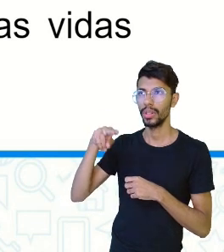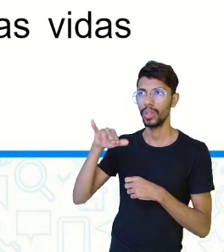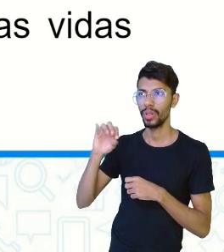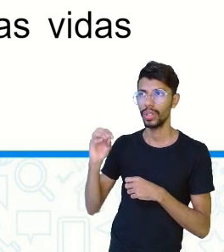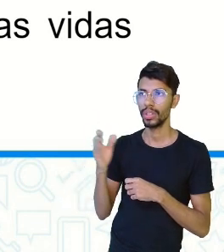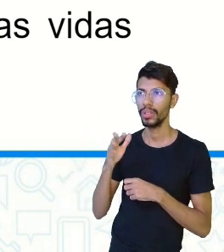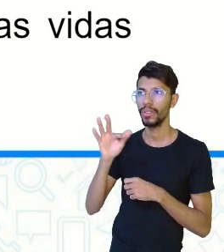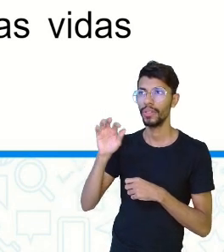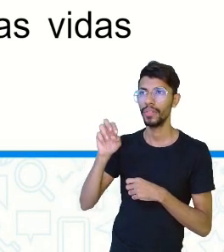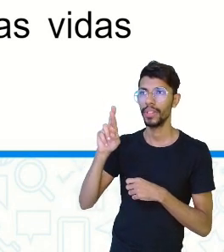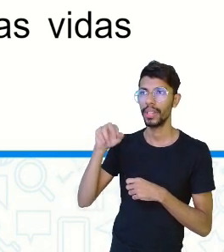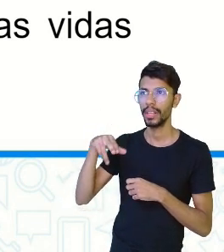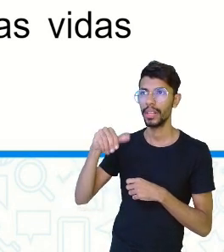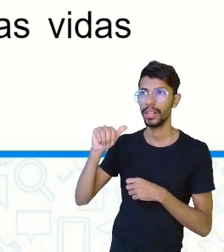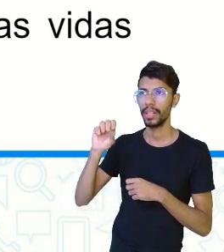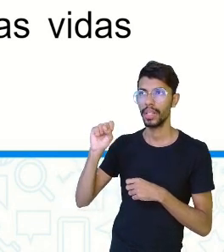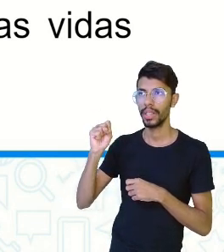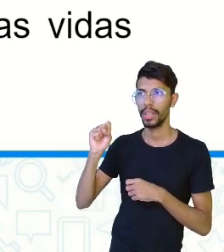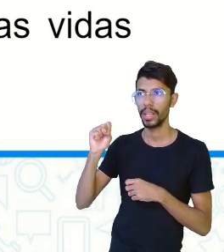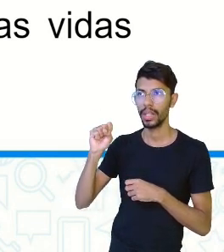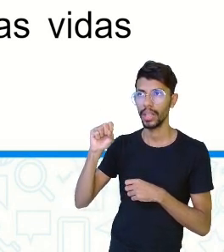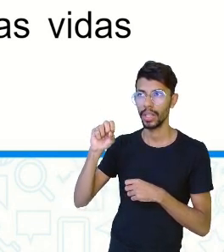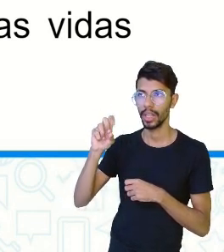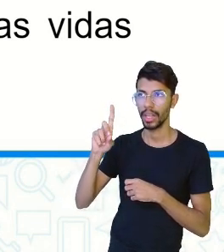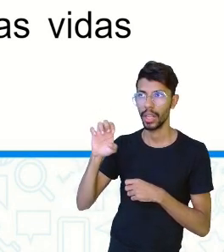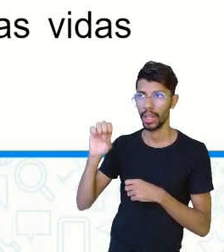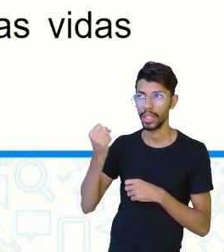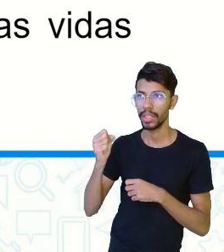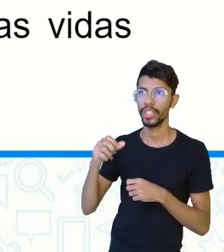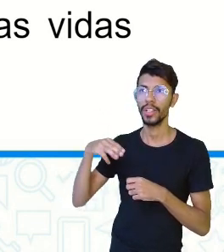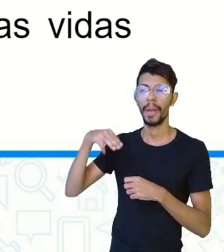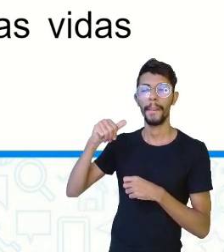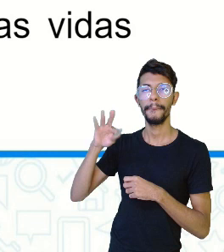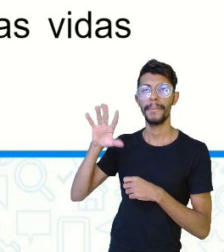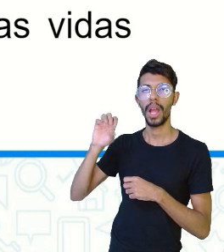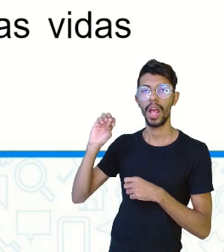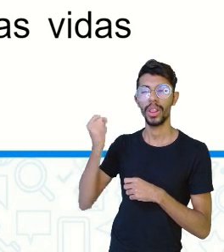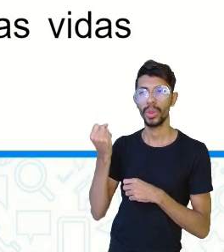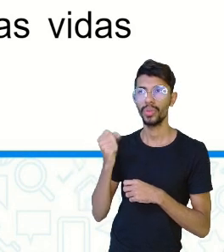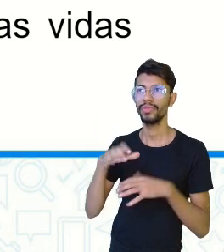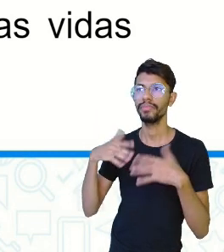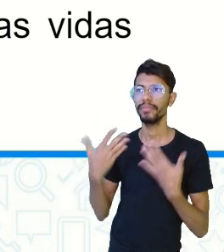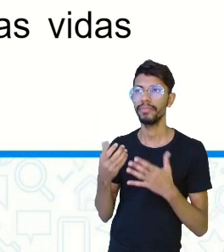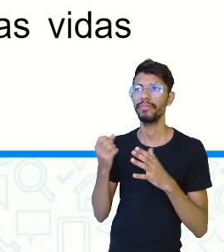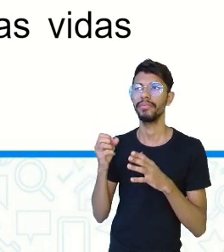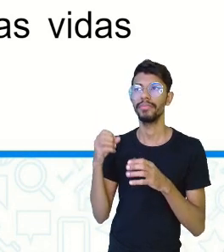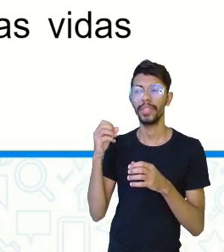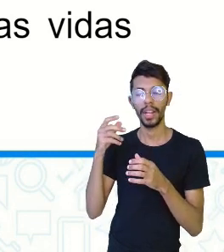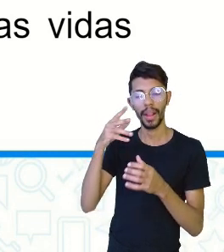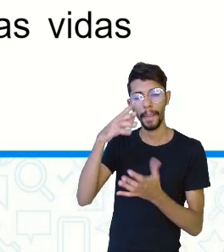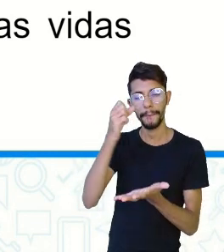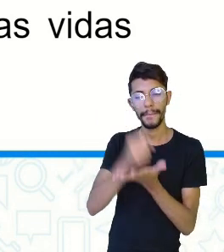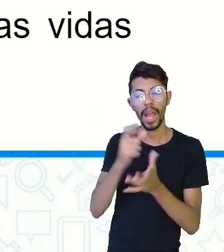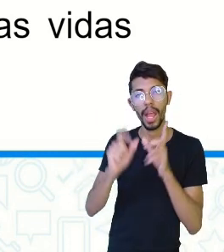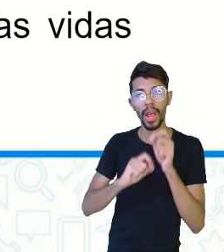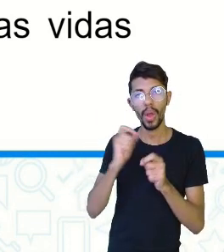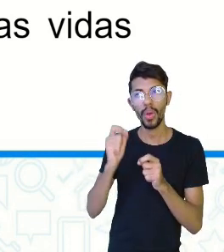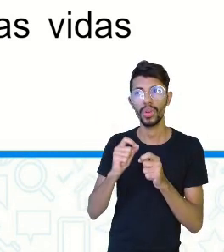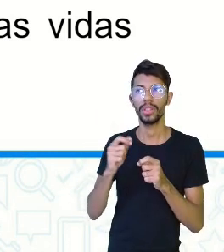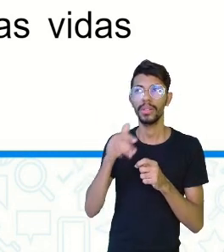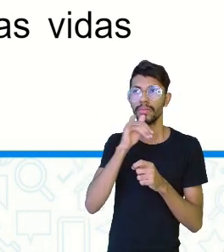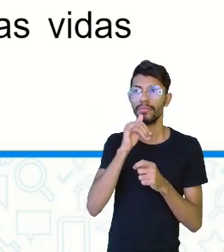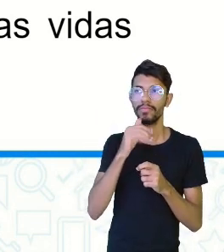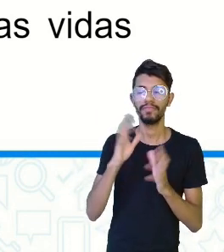falou, marca o crescimento econômico do nosso estado, do estado de Pernambuco. E, como eu falei antes, ó,